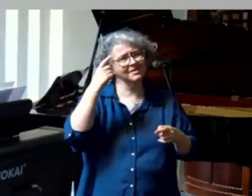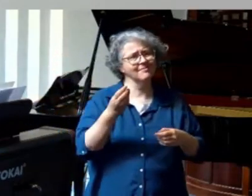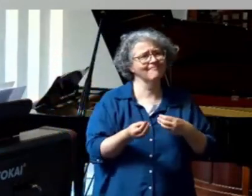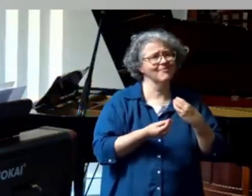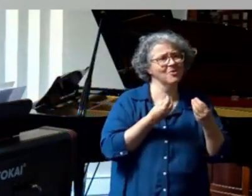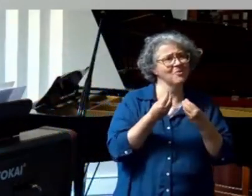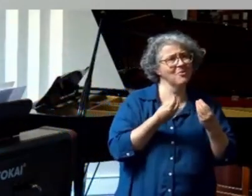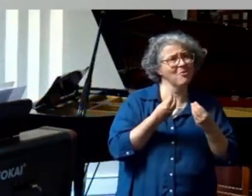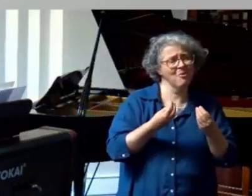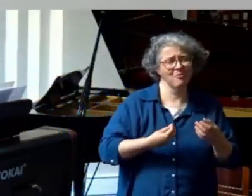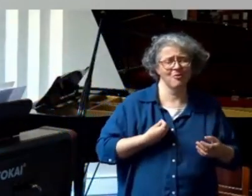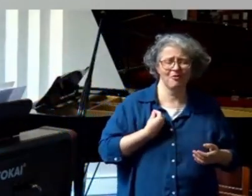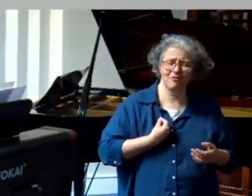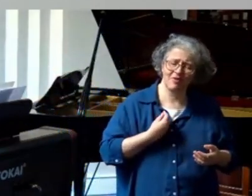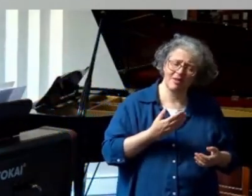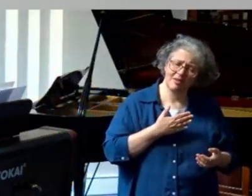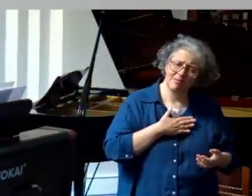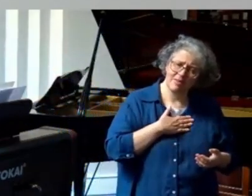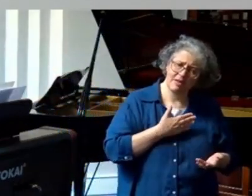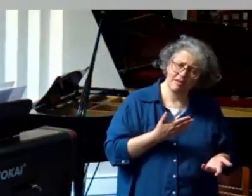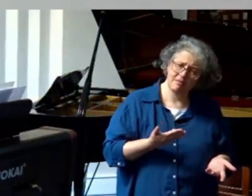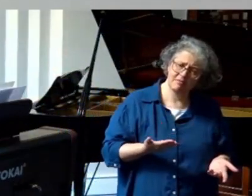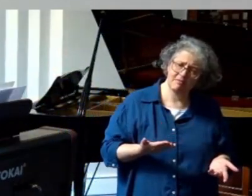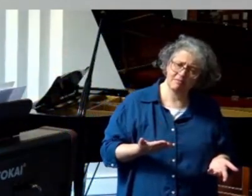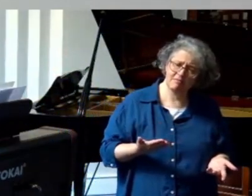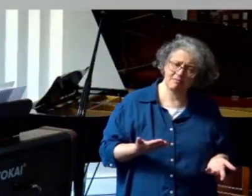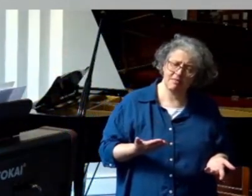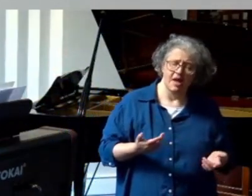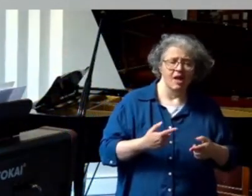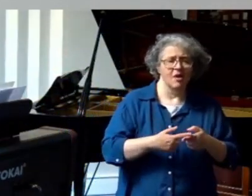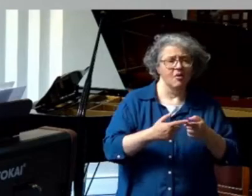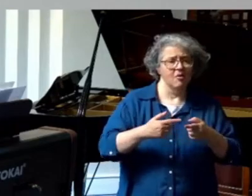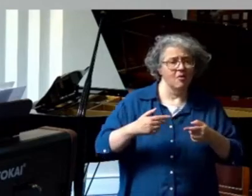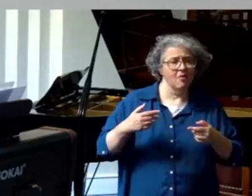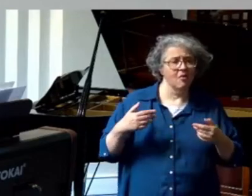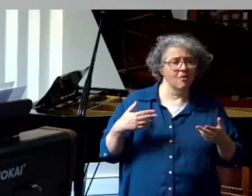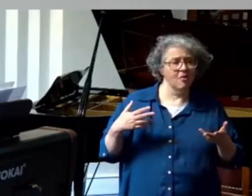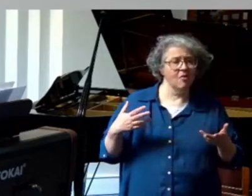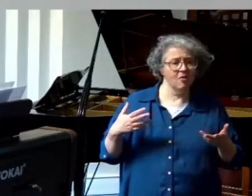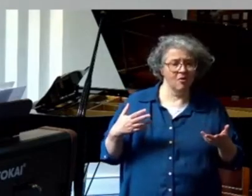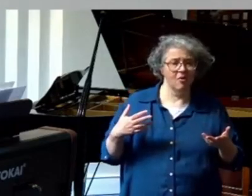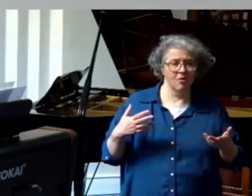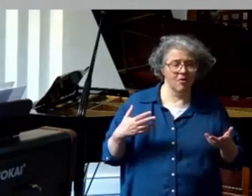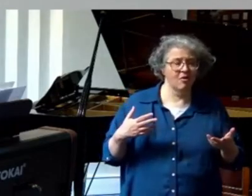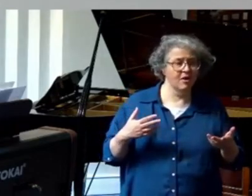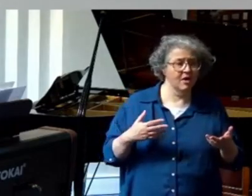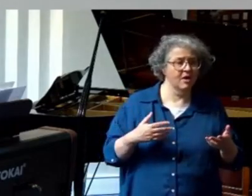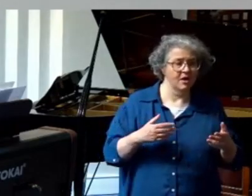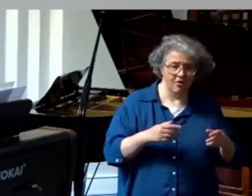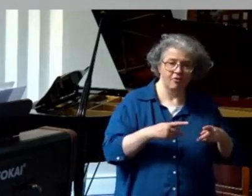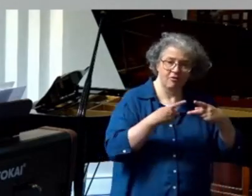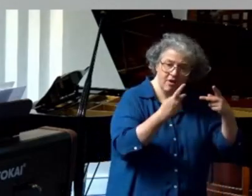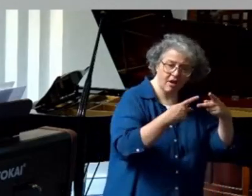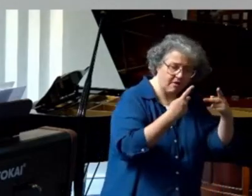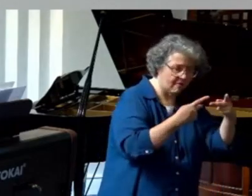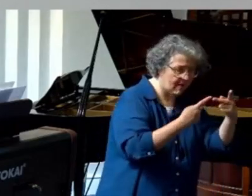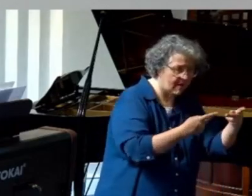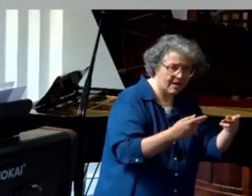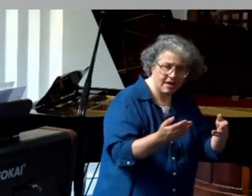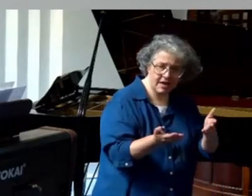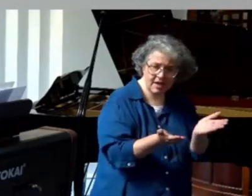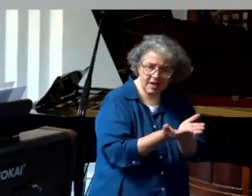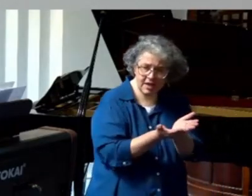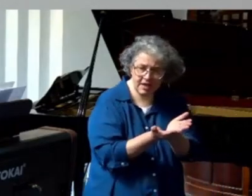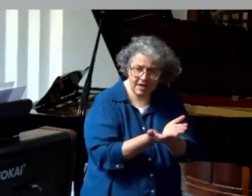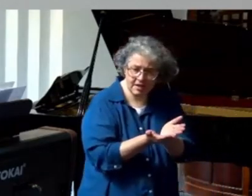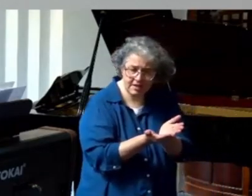vida? Como está sendo a nossa vida? Você notou que eu insisti numa coisa com as crianças? O que vai